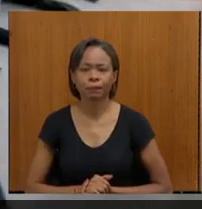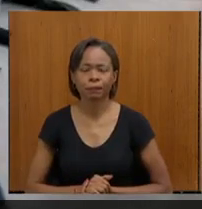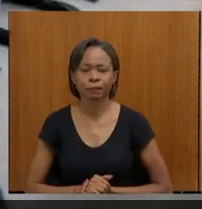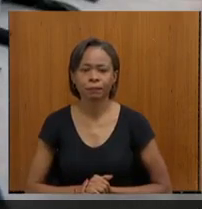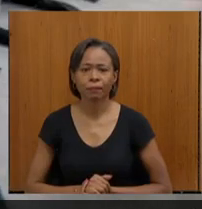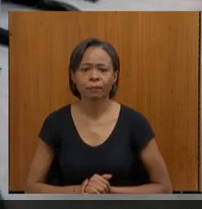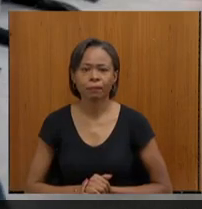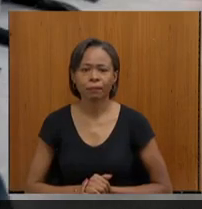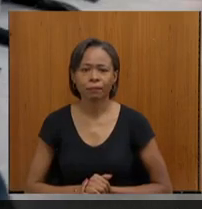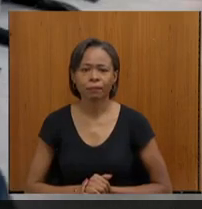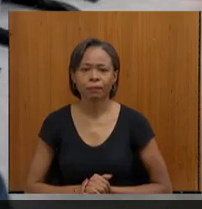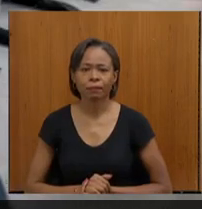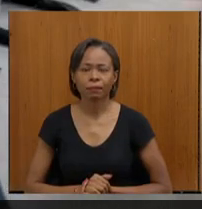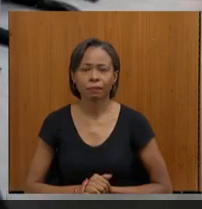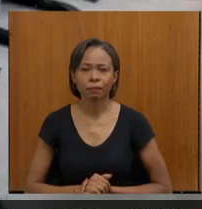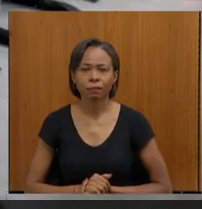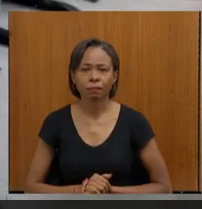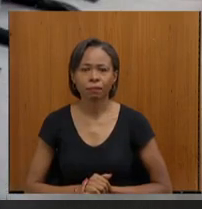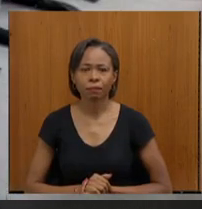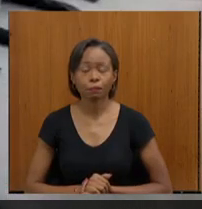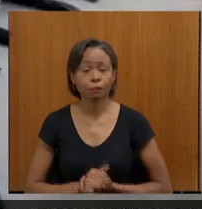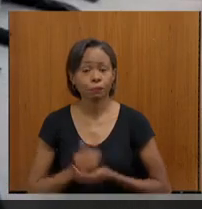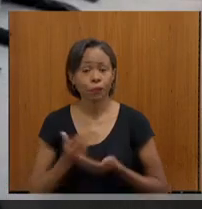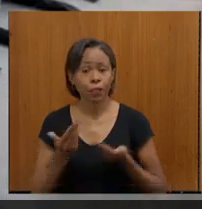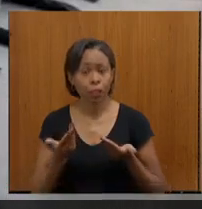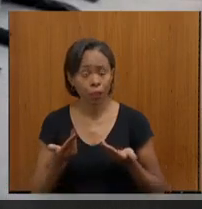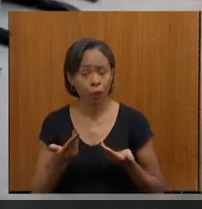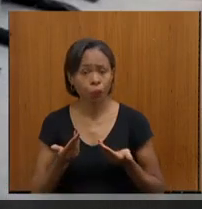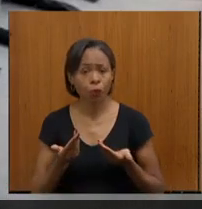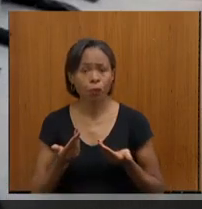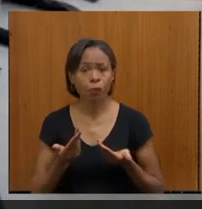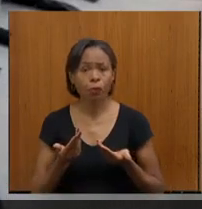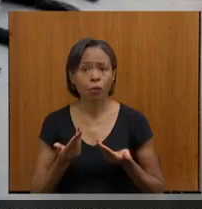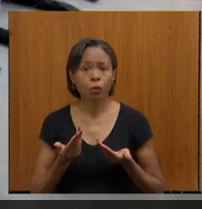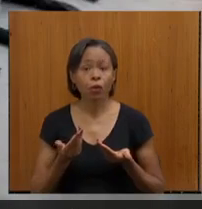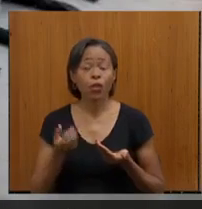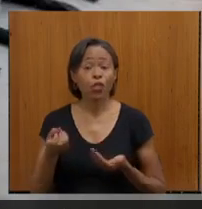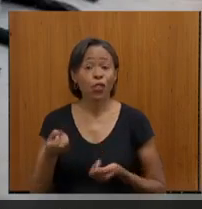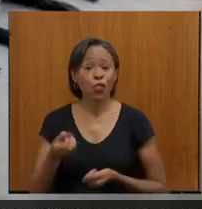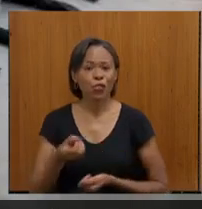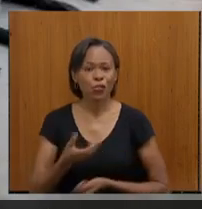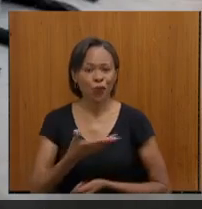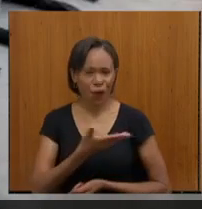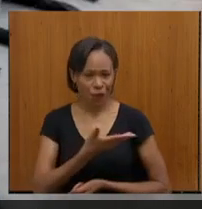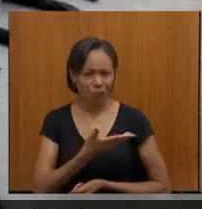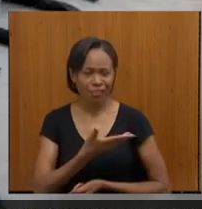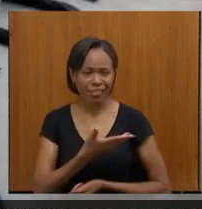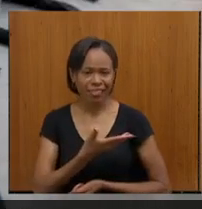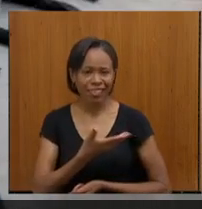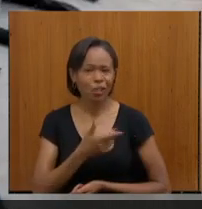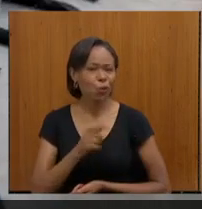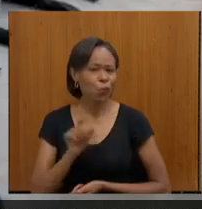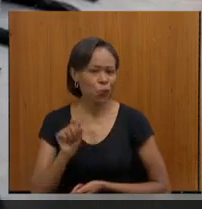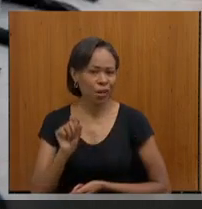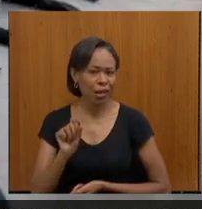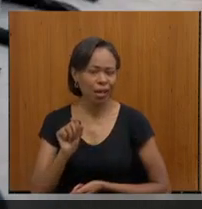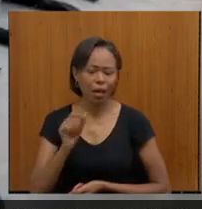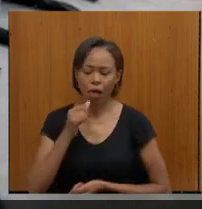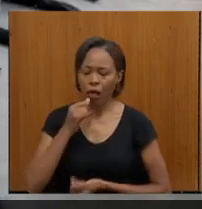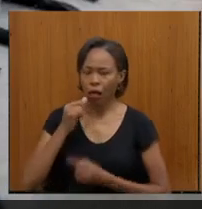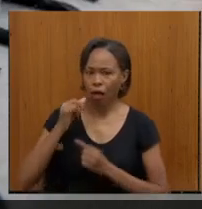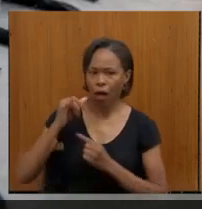o e em passa de touro a nova energia